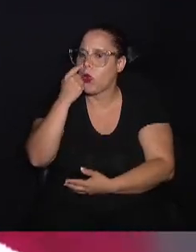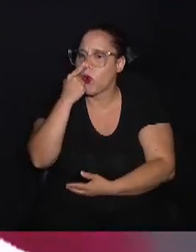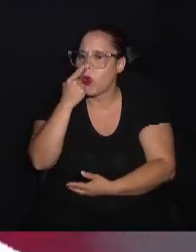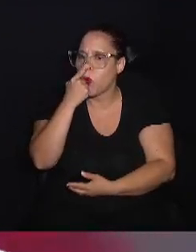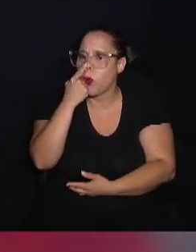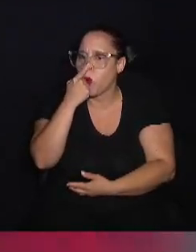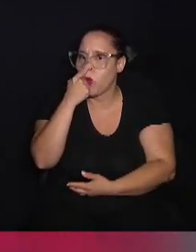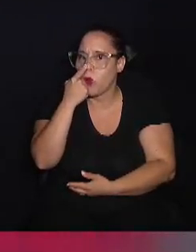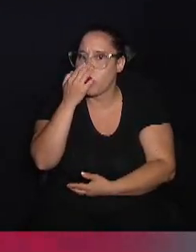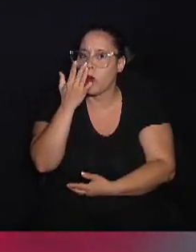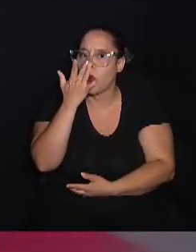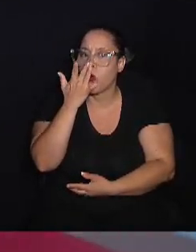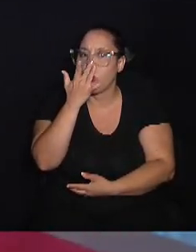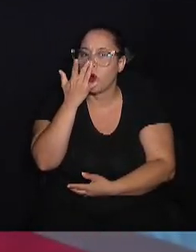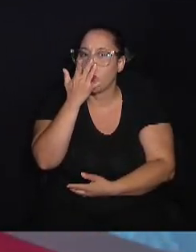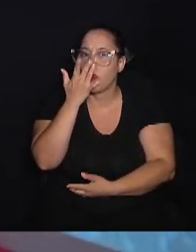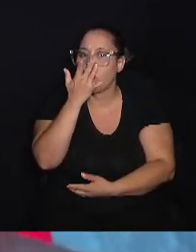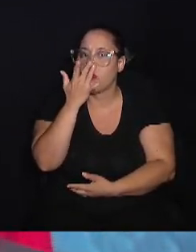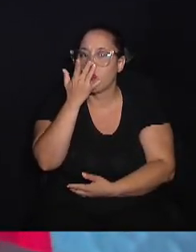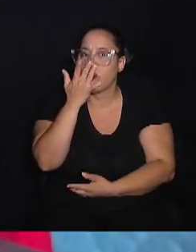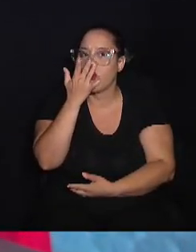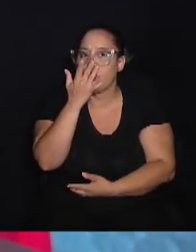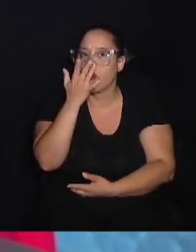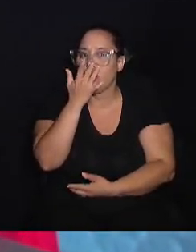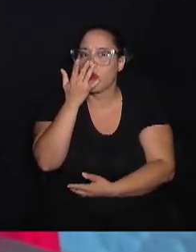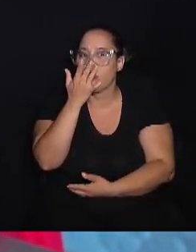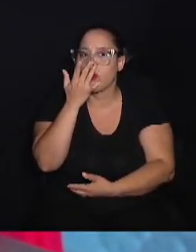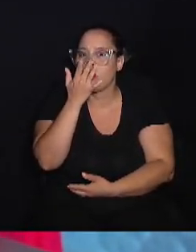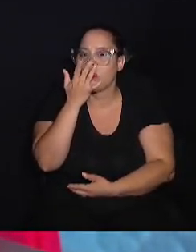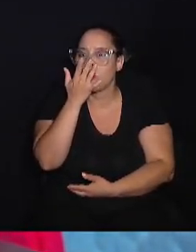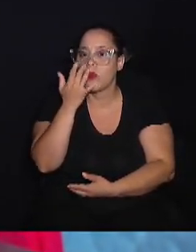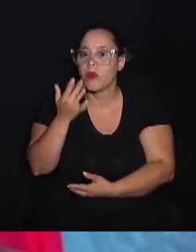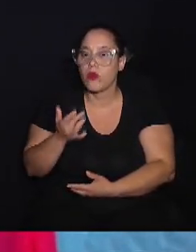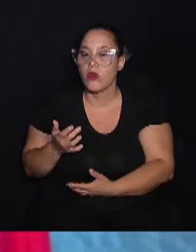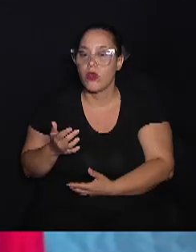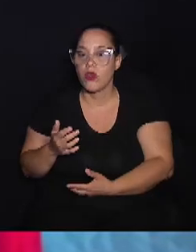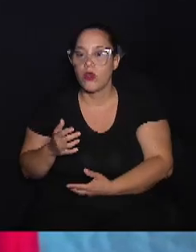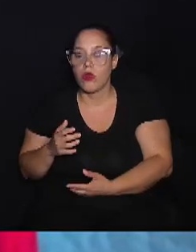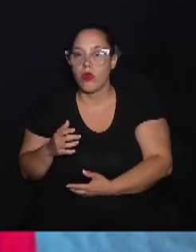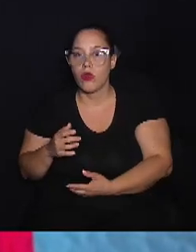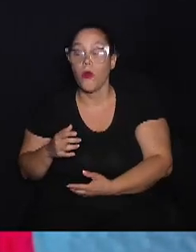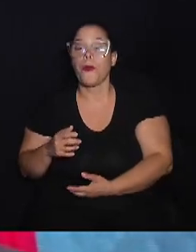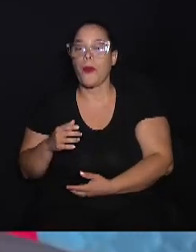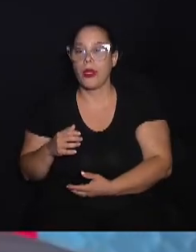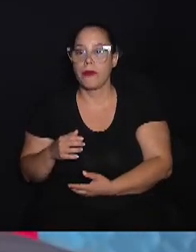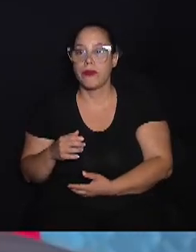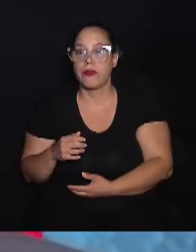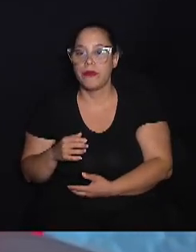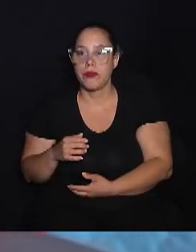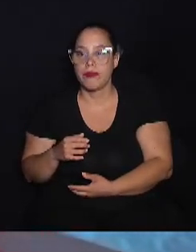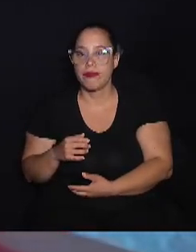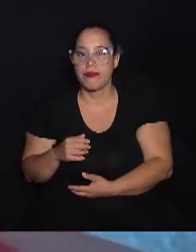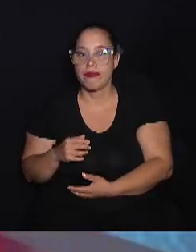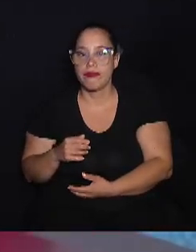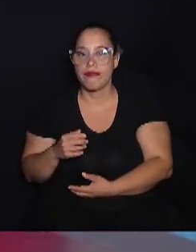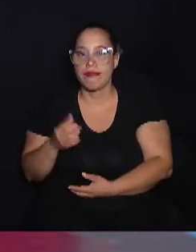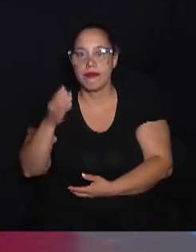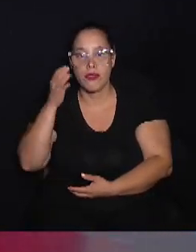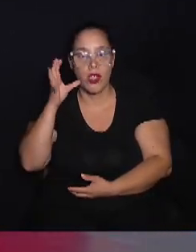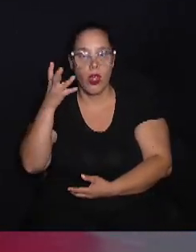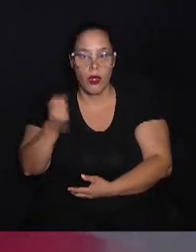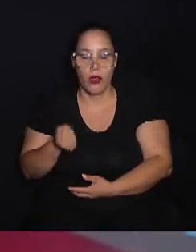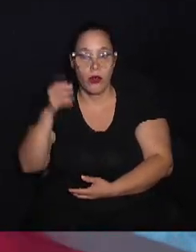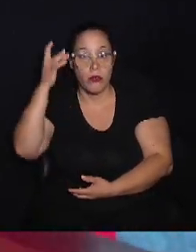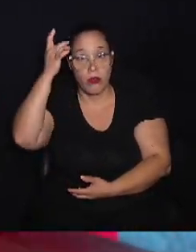você quando você faz esse estímulo eles AC tendo o reflexo de deglutição E aí eles acabam engolindo com